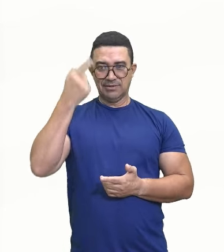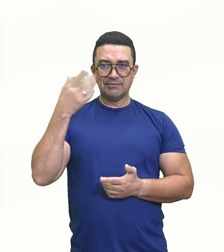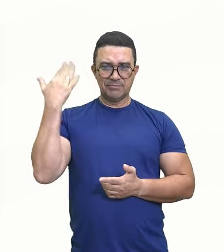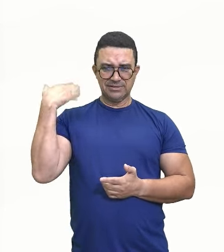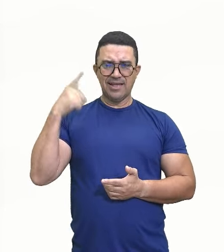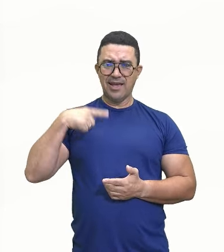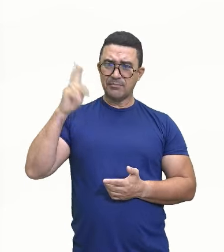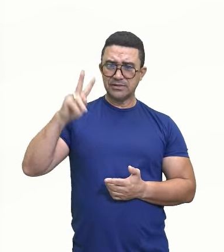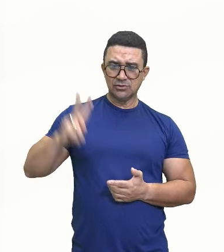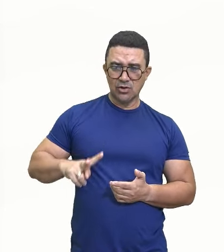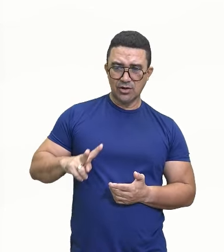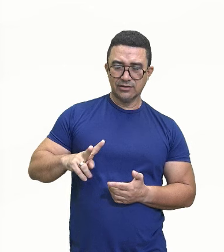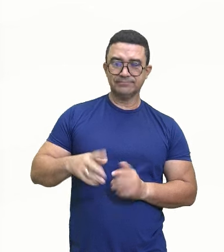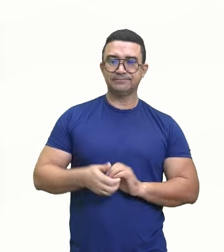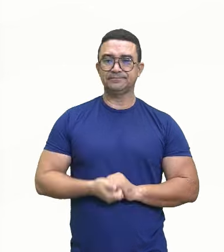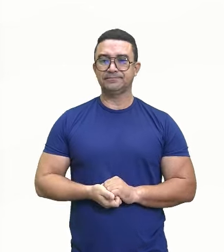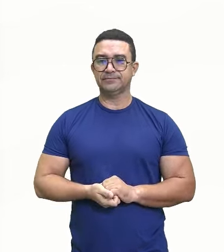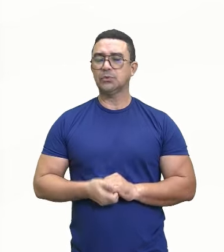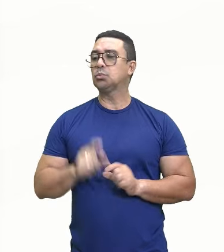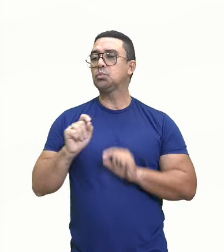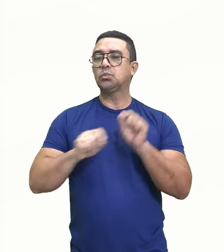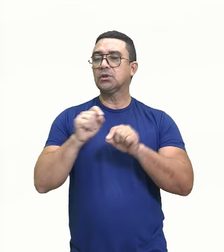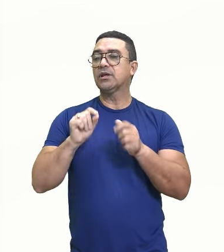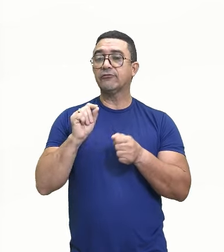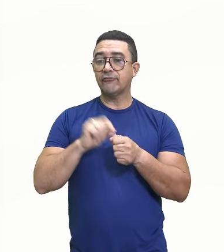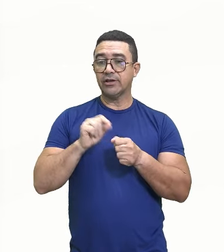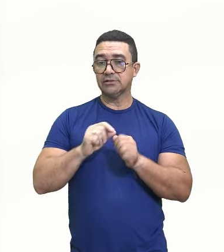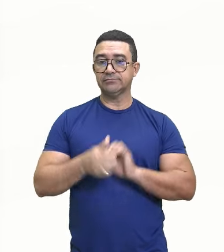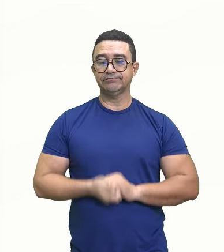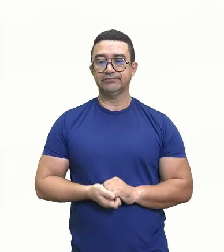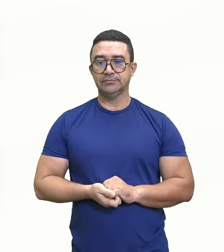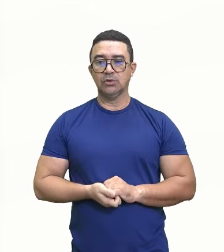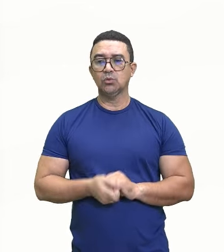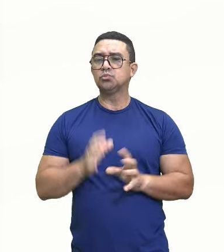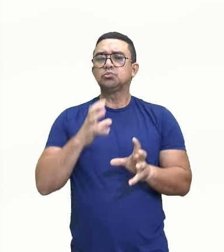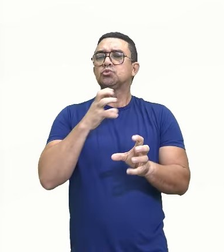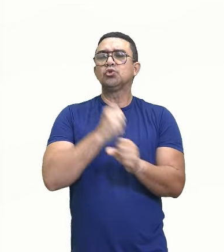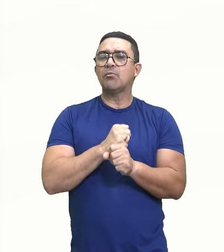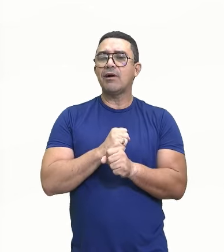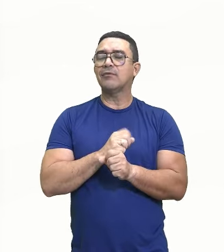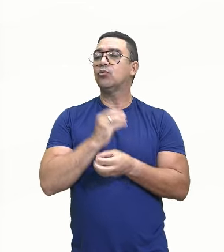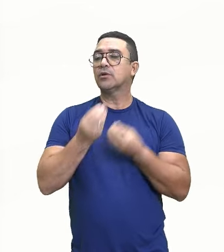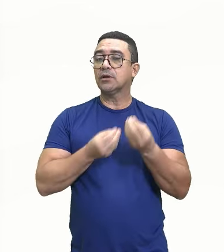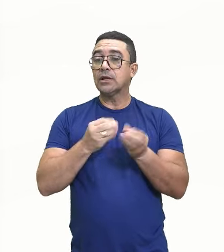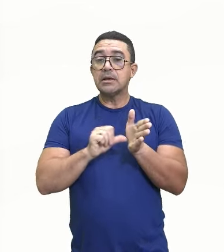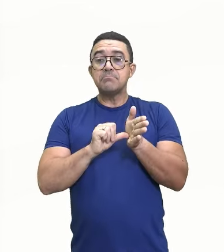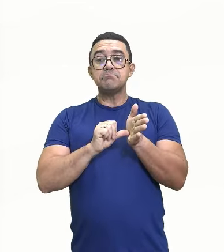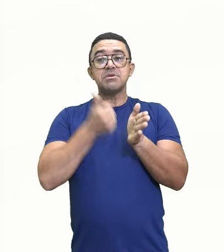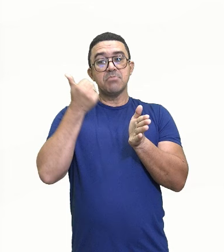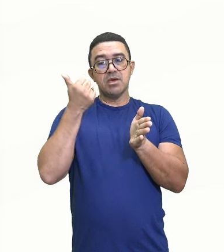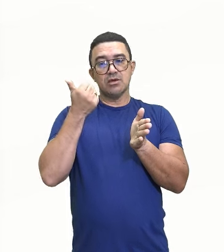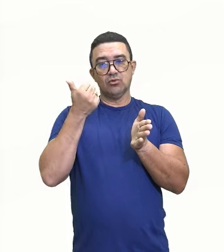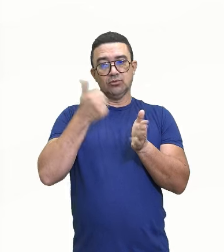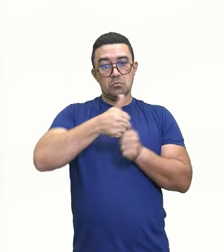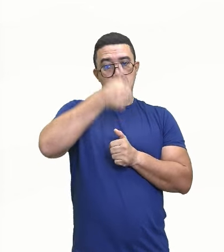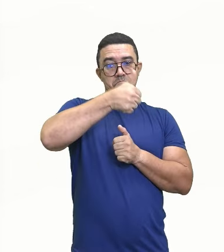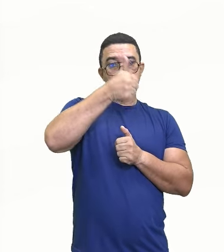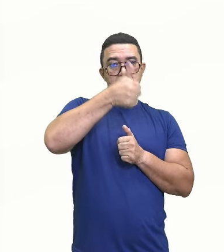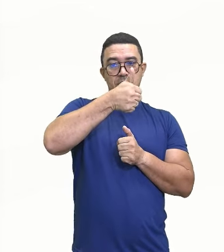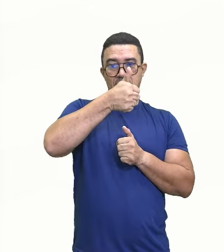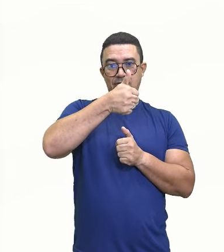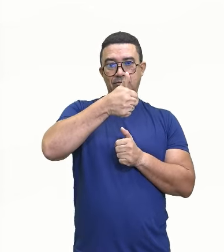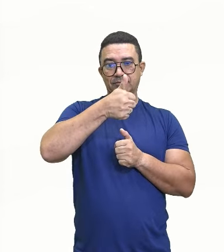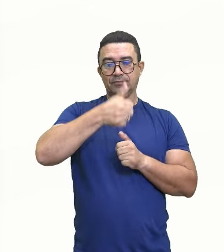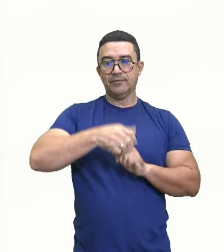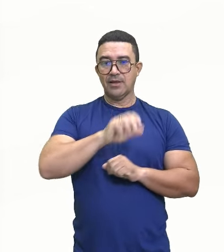uma história, tá? Então, o que ele fez? Para fazer essa soma, nós vamos somar o primeiro, tá? Que